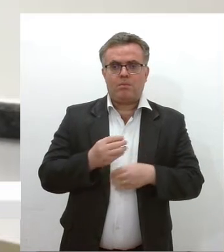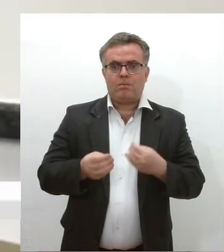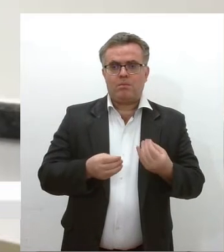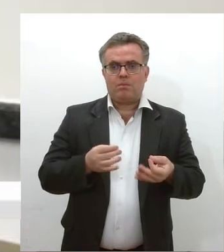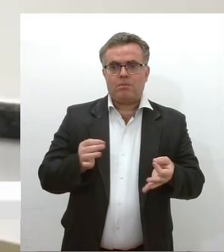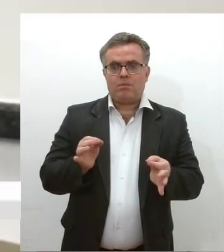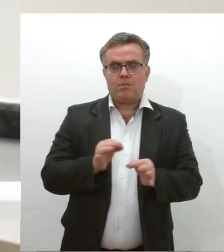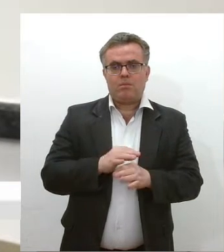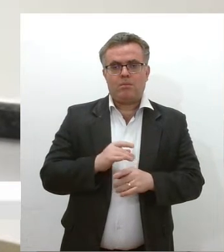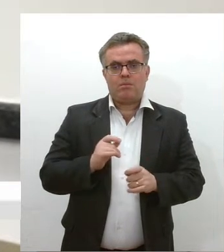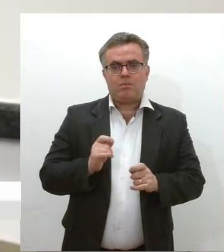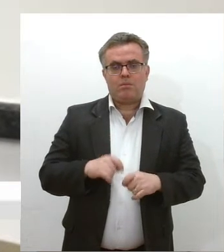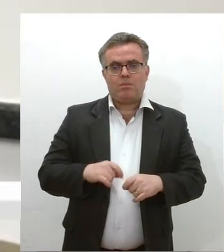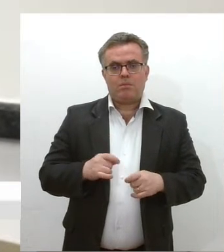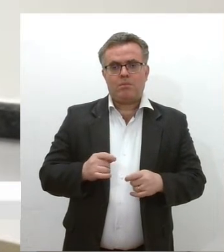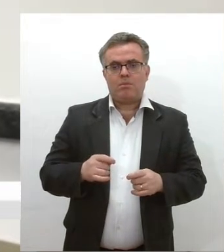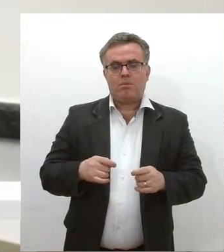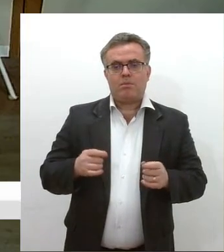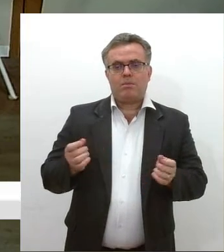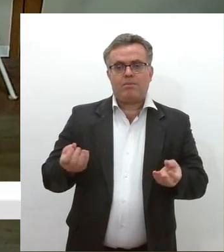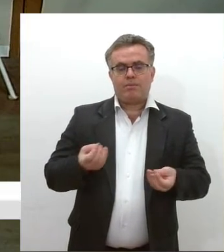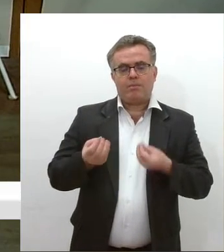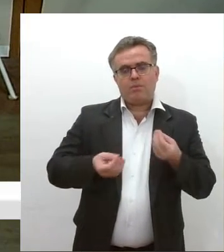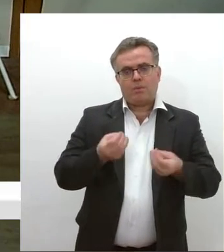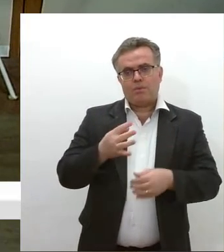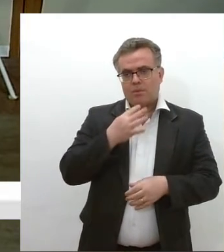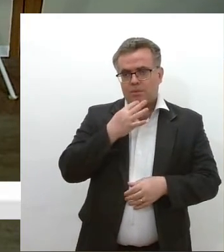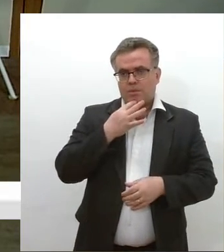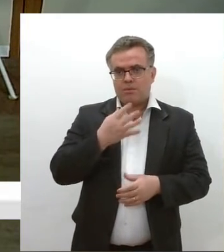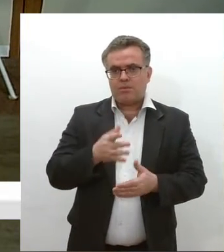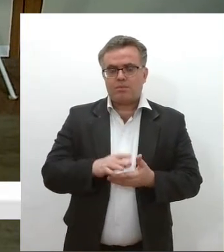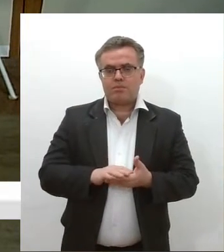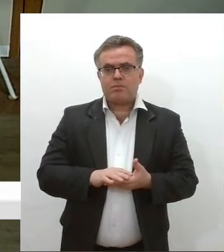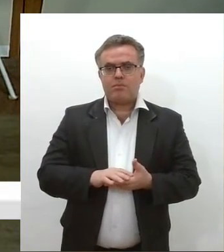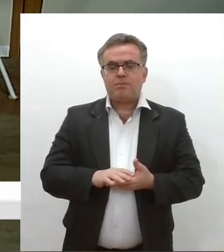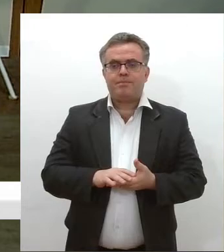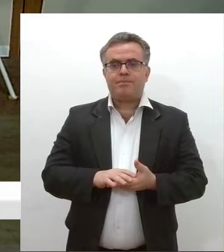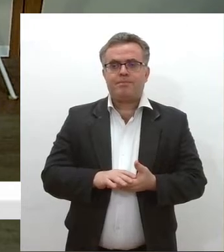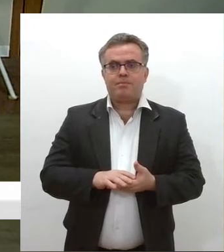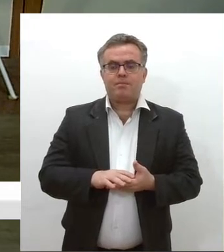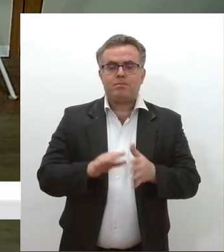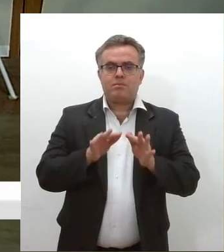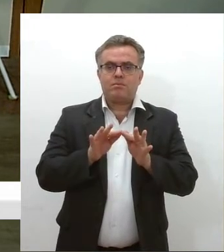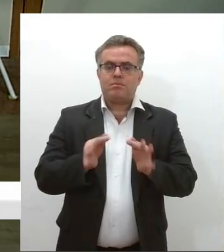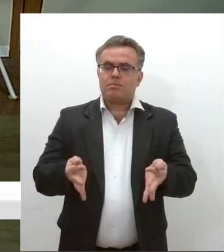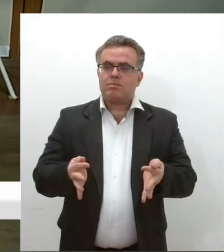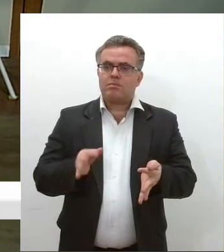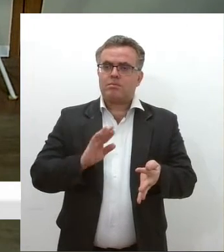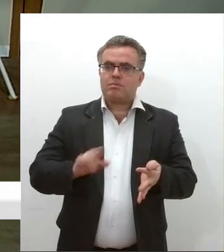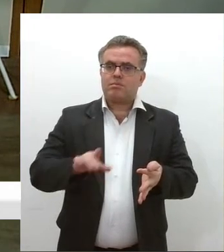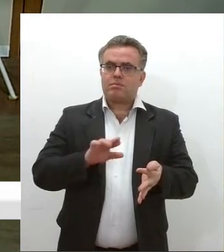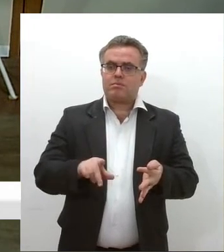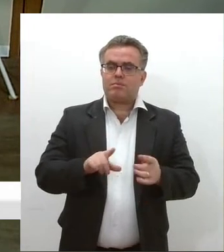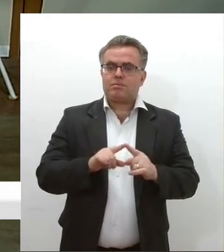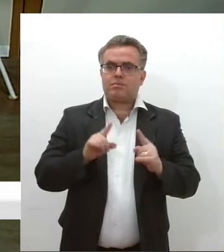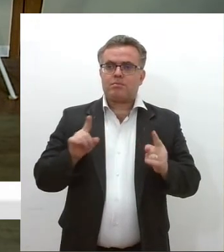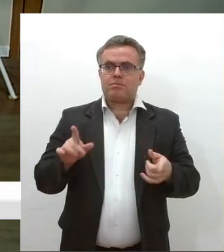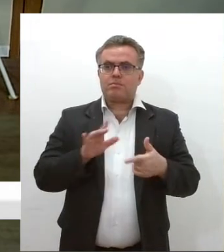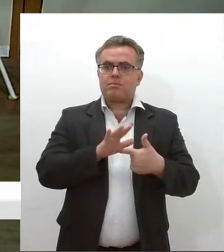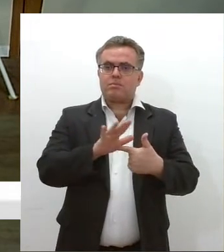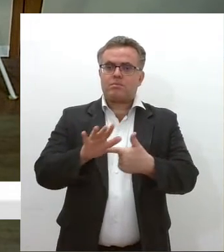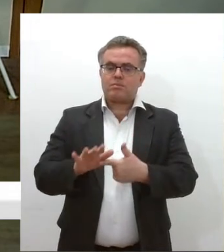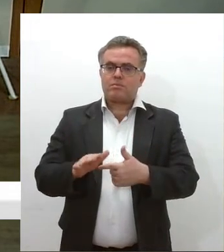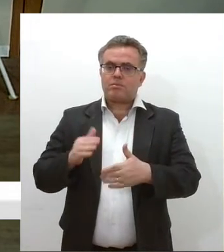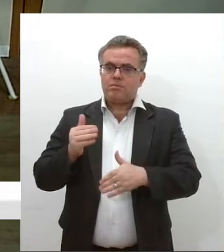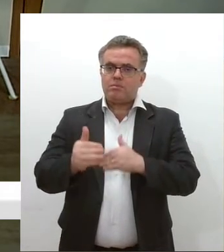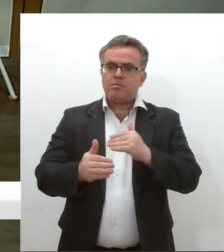acompanhar o nosso ciclo e conhecer o nosso período fértil. Bom, não é tão simples assim, mas ficou aí todo o passo a passo, né?